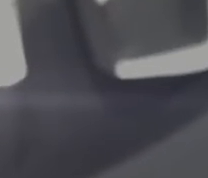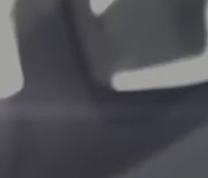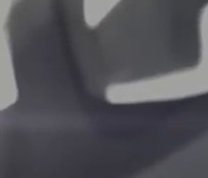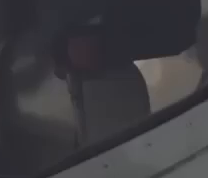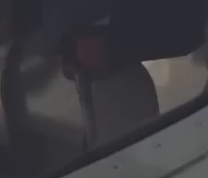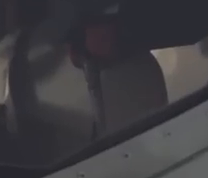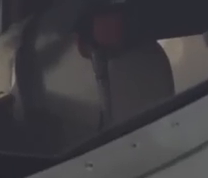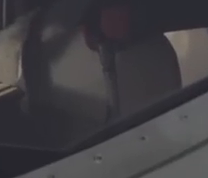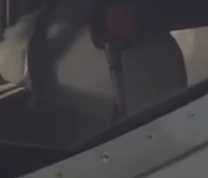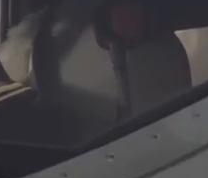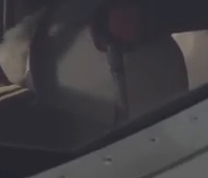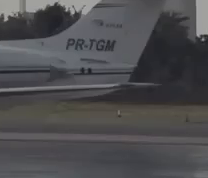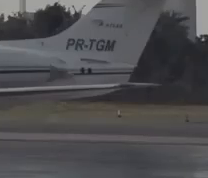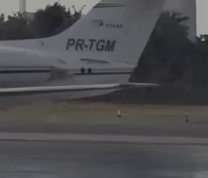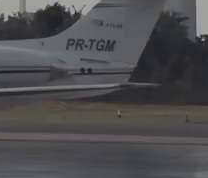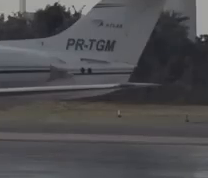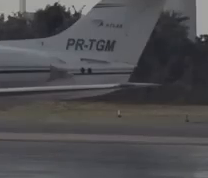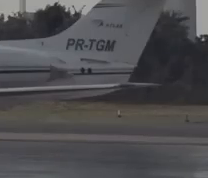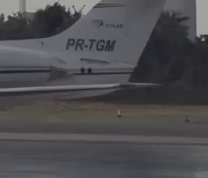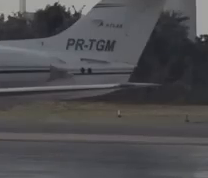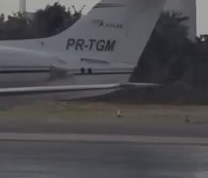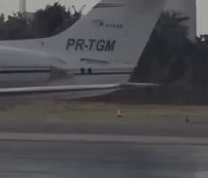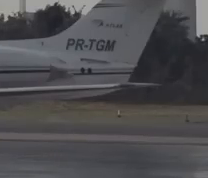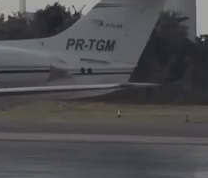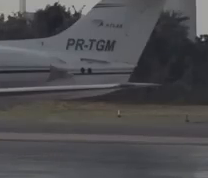Mulher só sabe pilotar fogão.